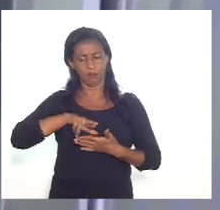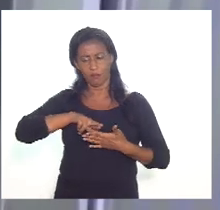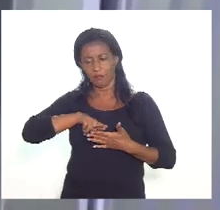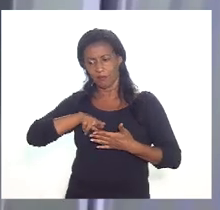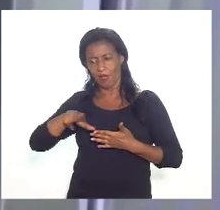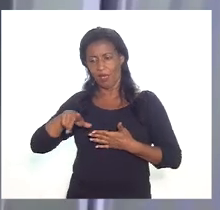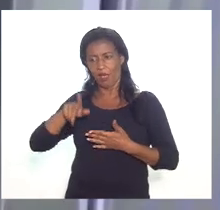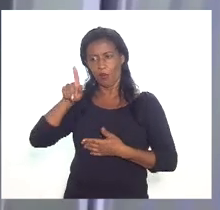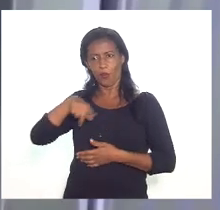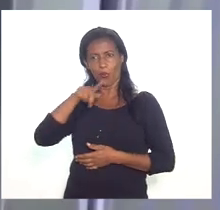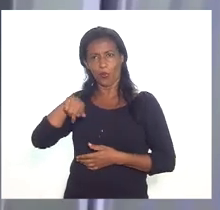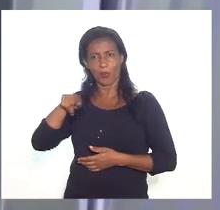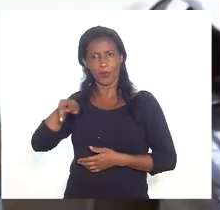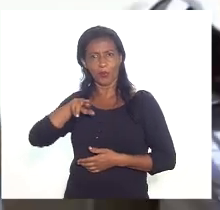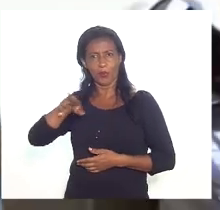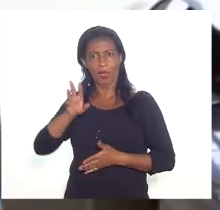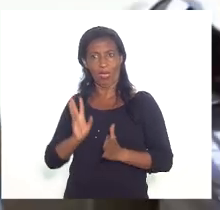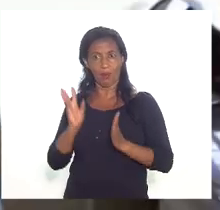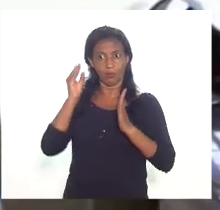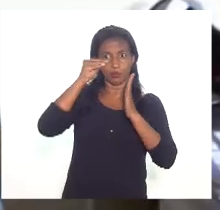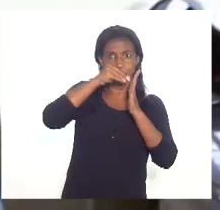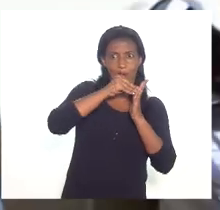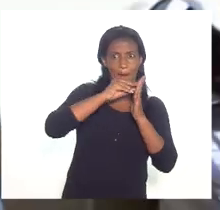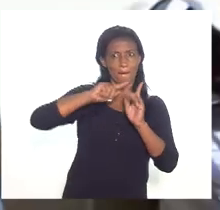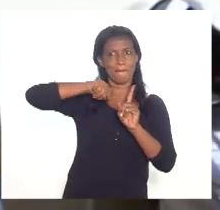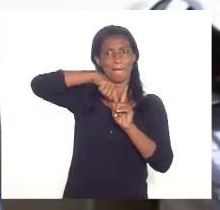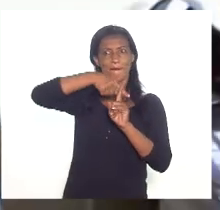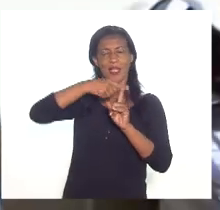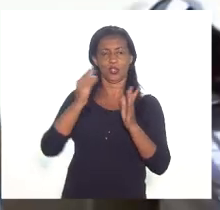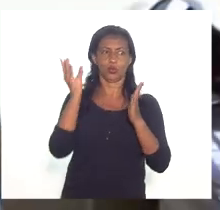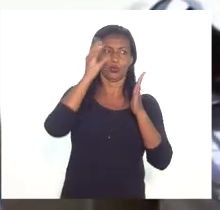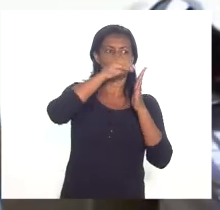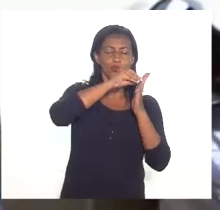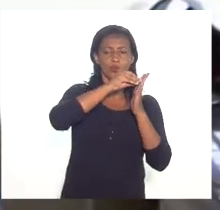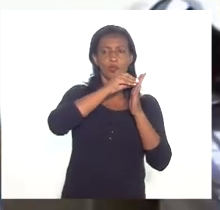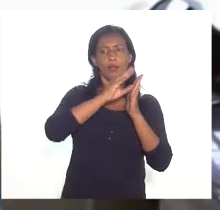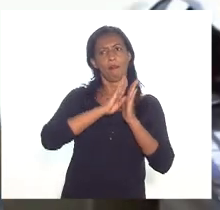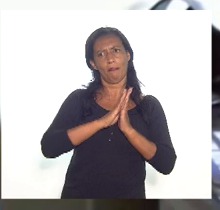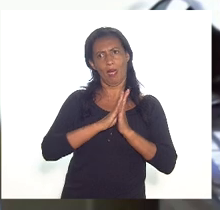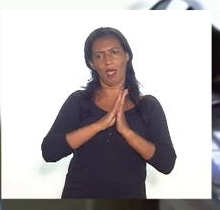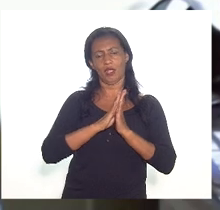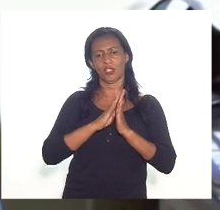é adicionar alguma meta a mais, mas, em tese,